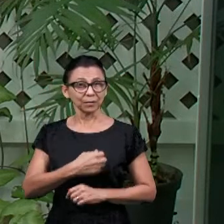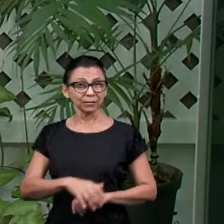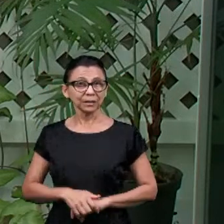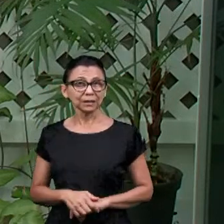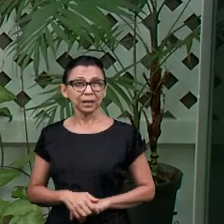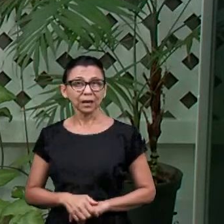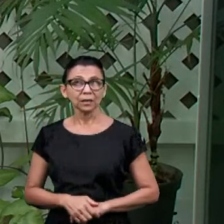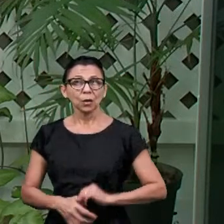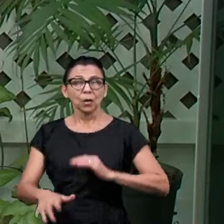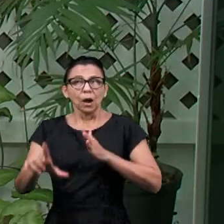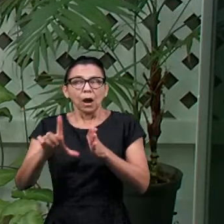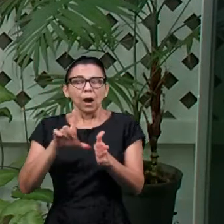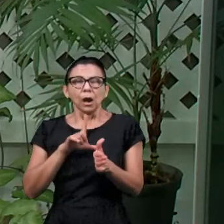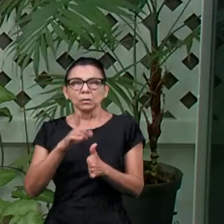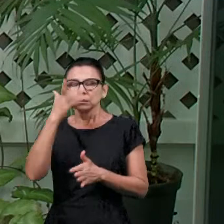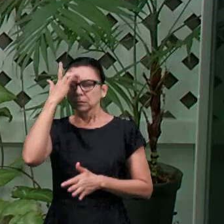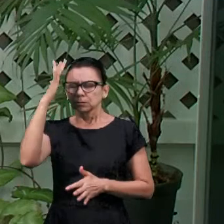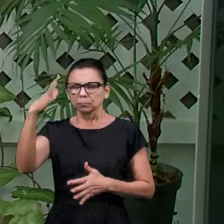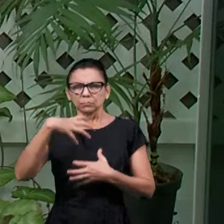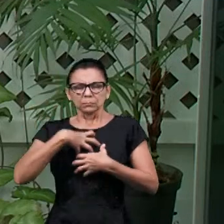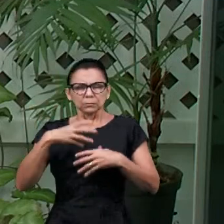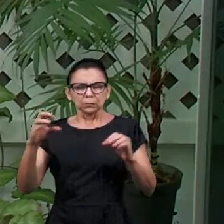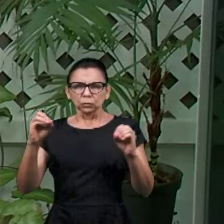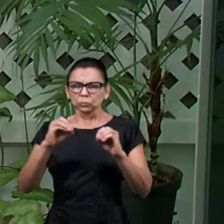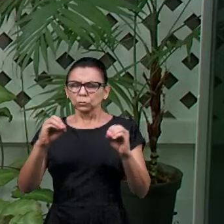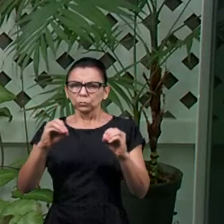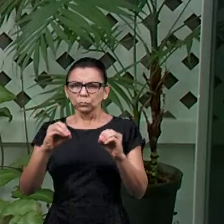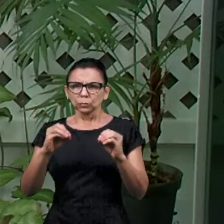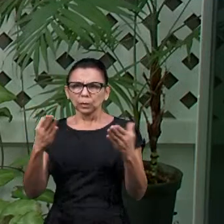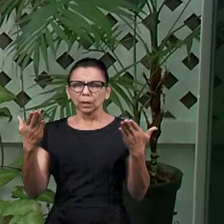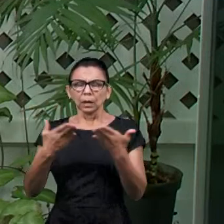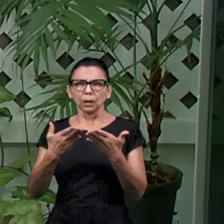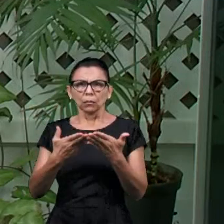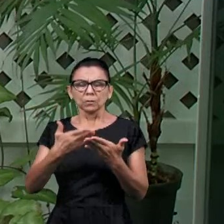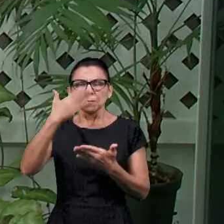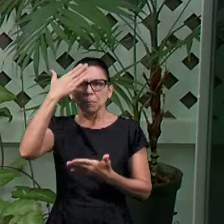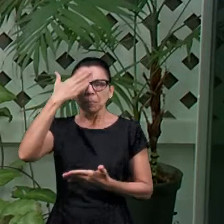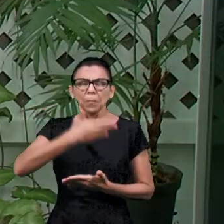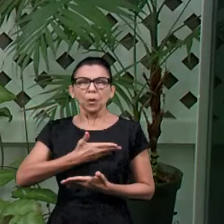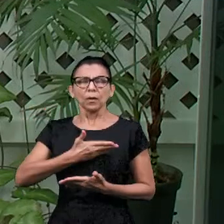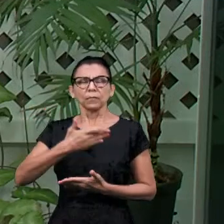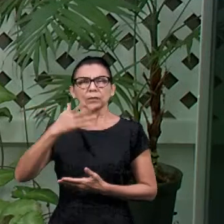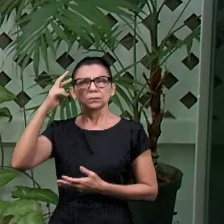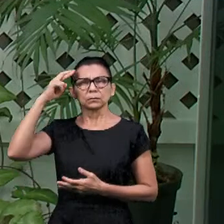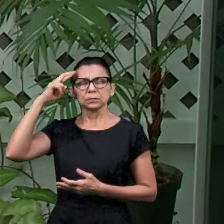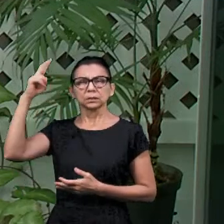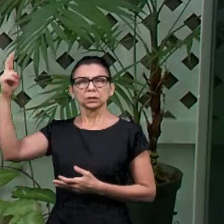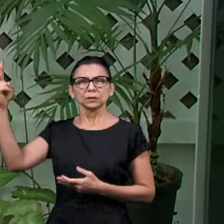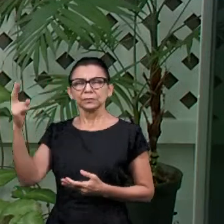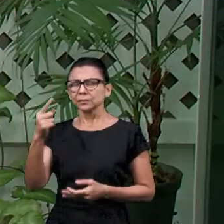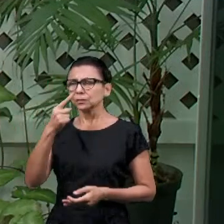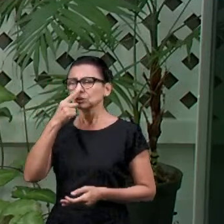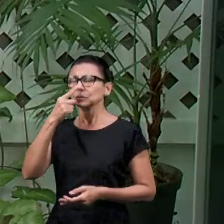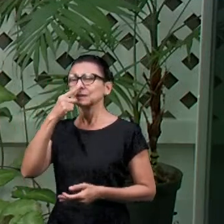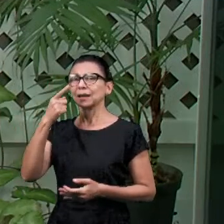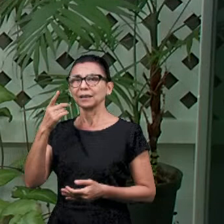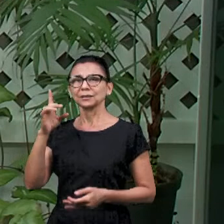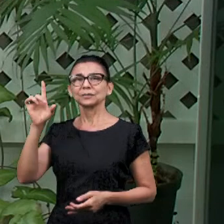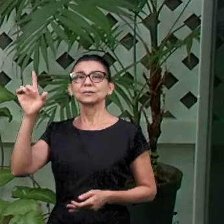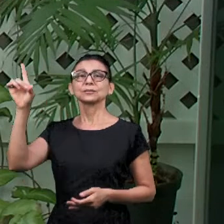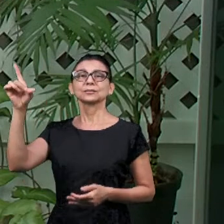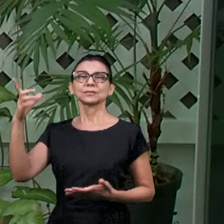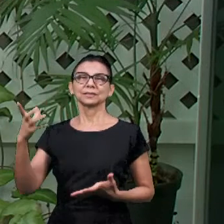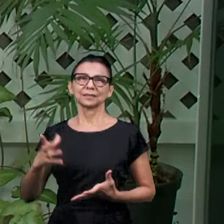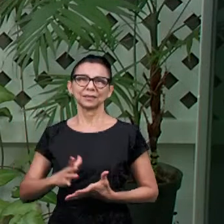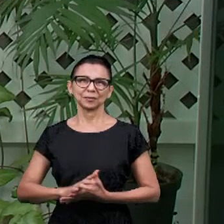existia, Ele começou a trazer para a sua vida. Você passou a ter intimidade com Deus. Por quê? Porque o momento